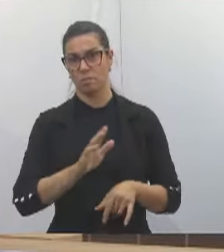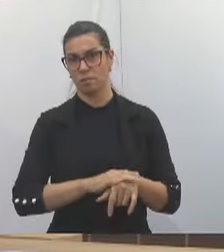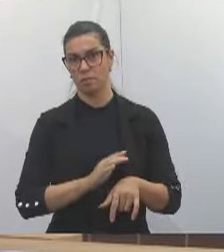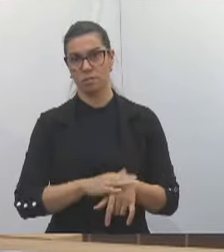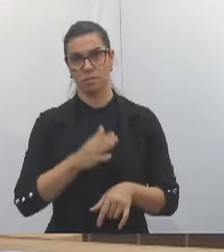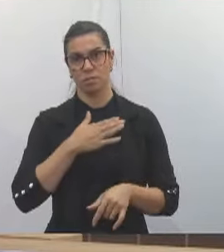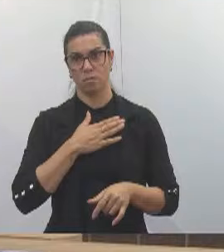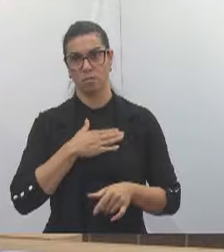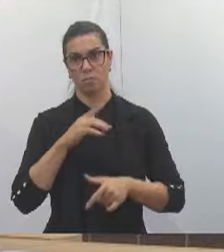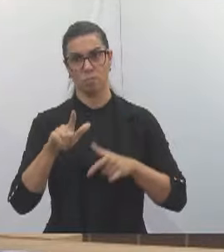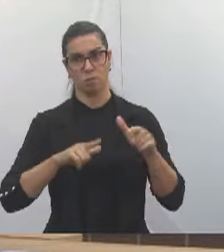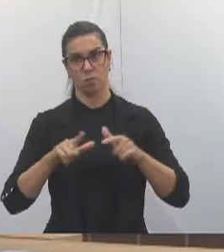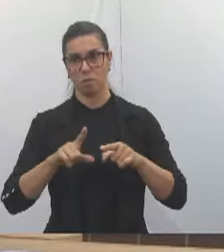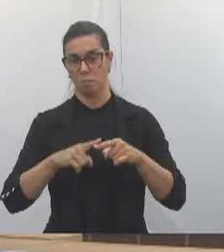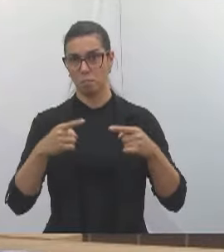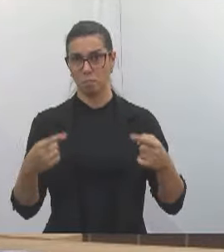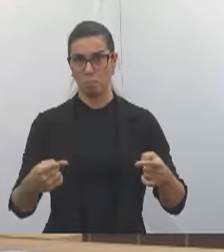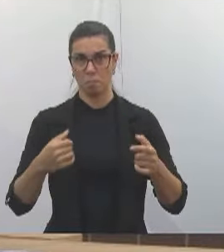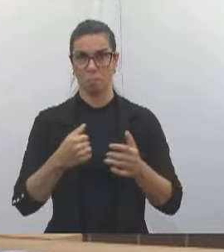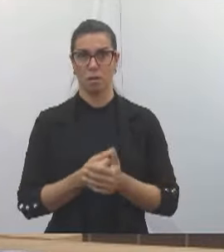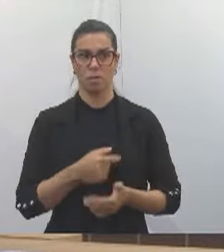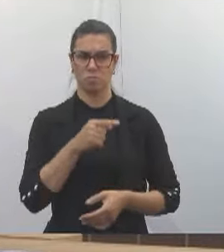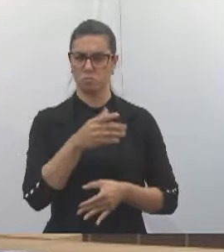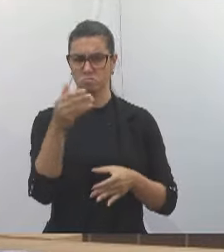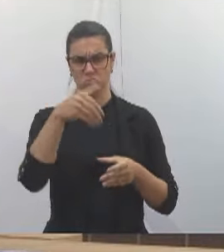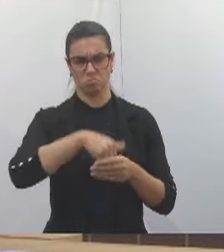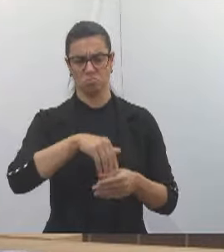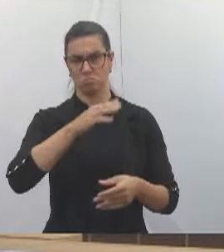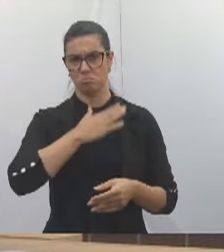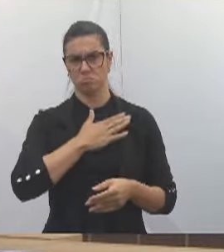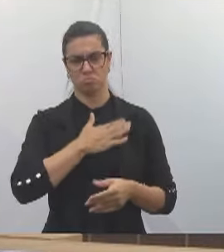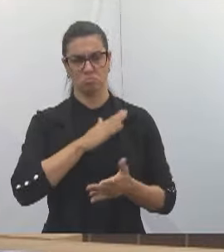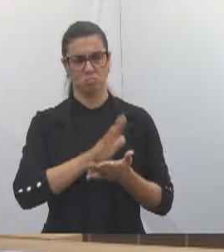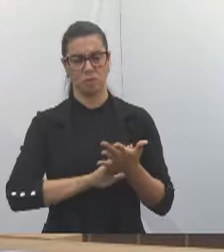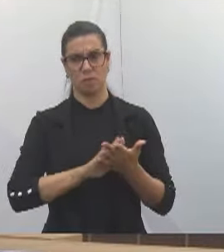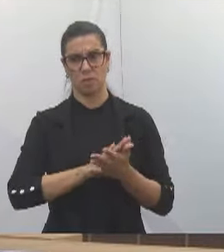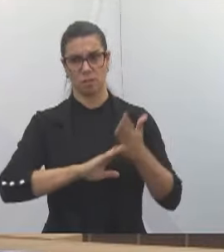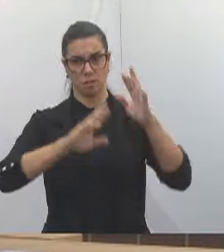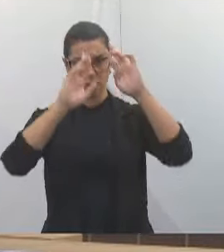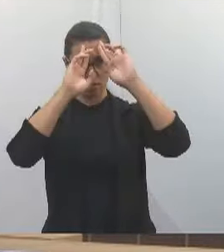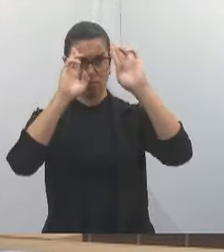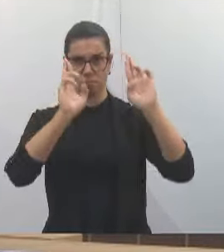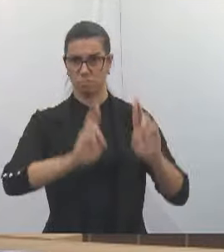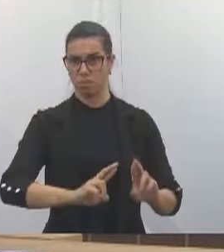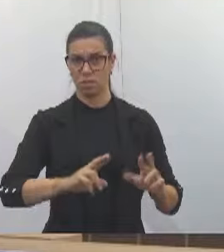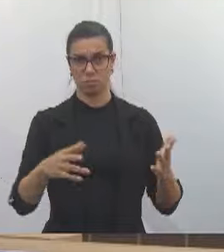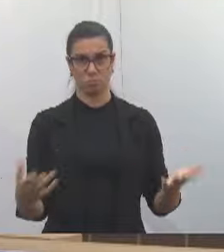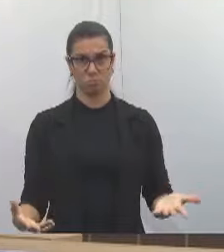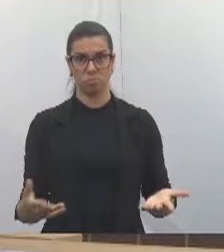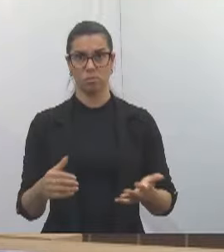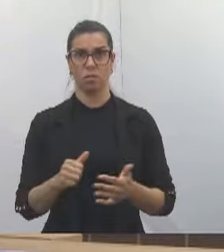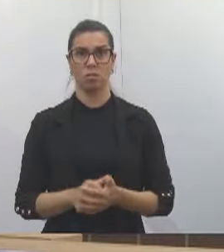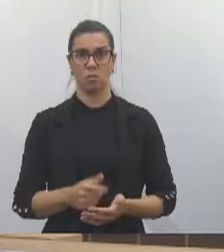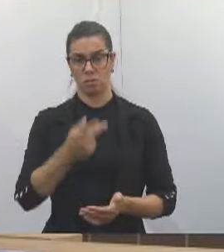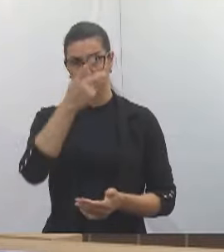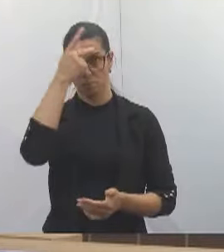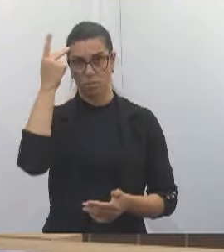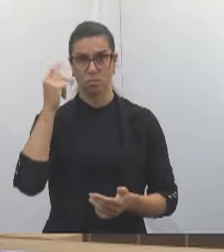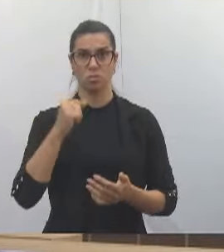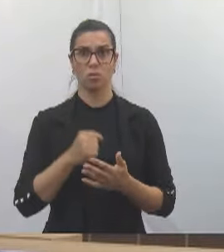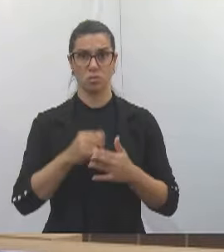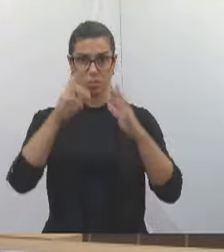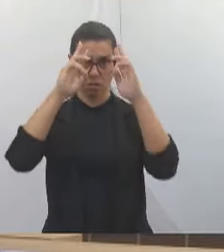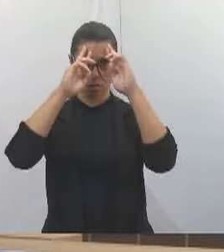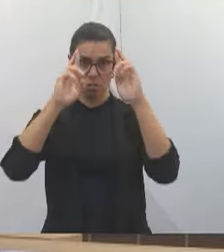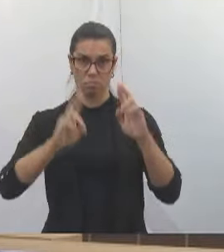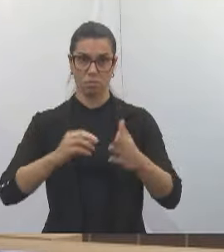trabalho. Só que eu não fui eleito com o seu voto, dos seus eleitores, e eu tenho respeito às pessoas que me trouxeram de volta para essa